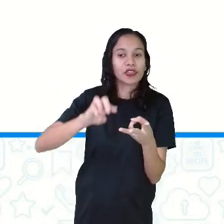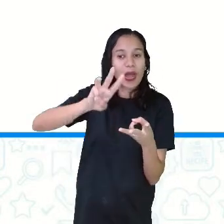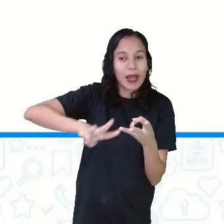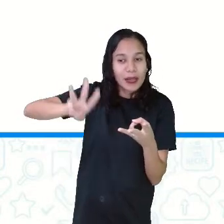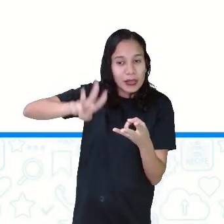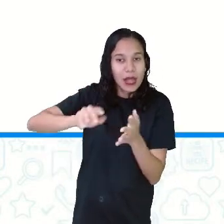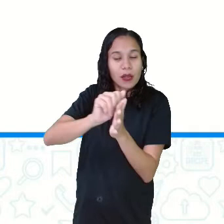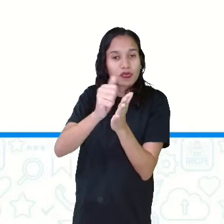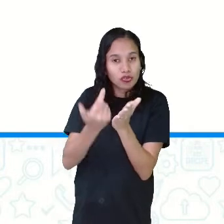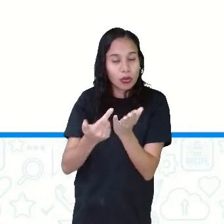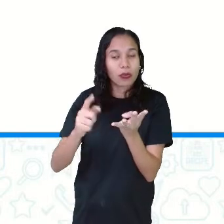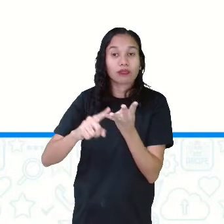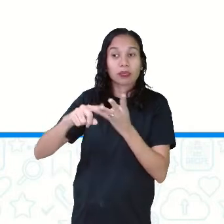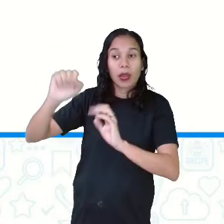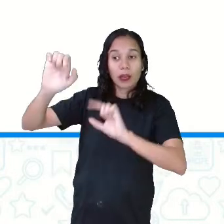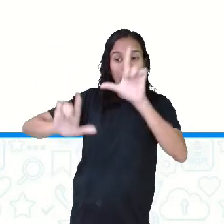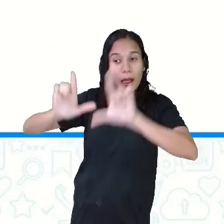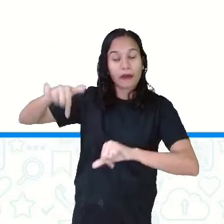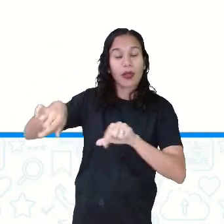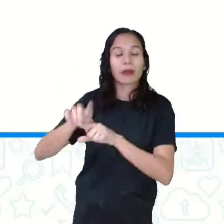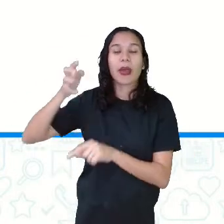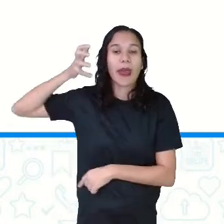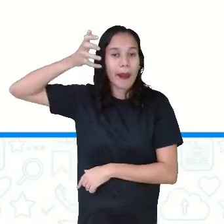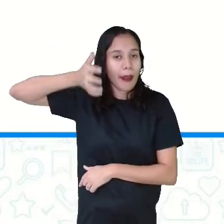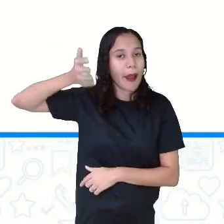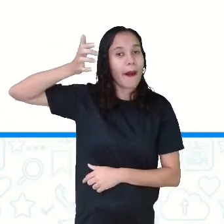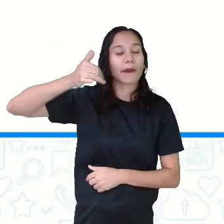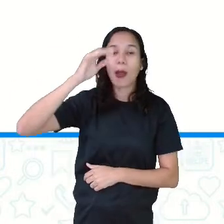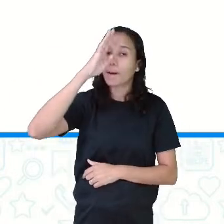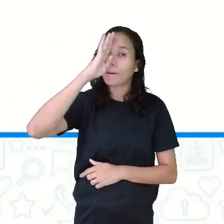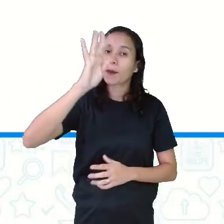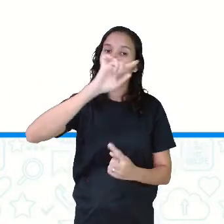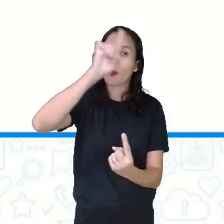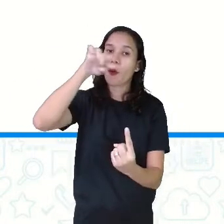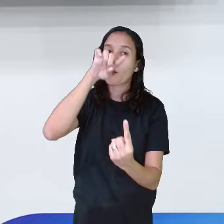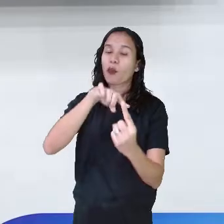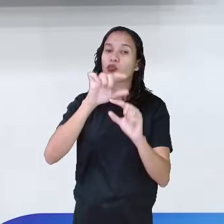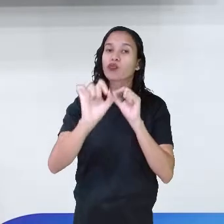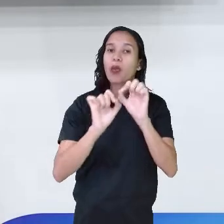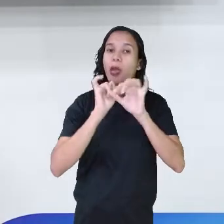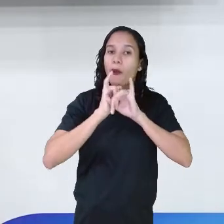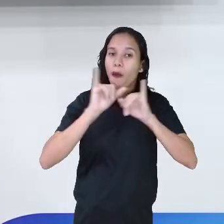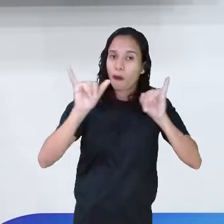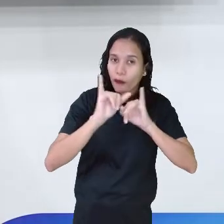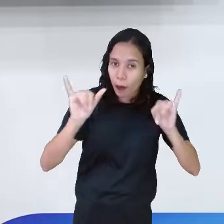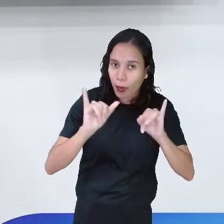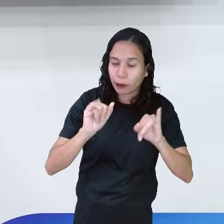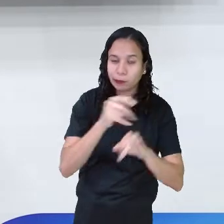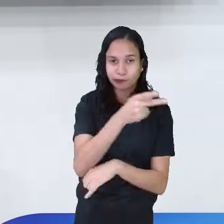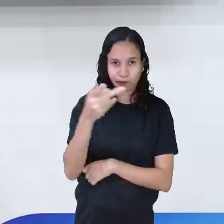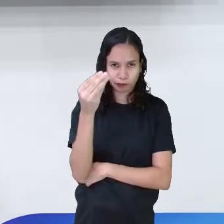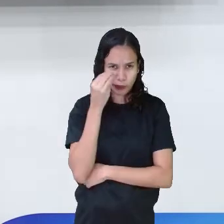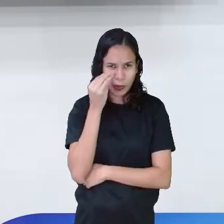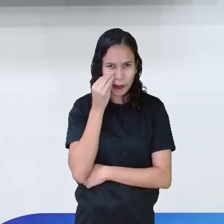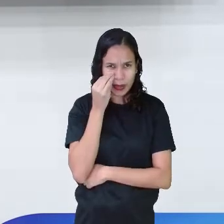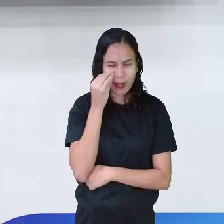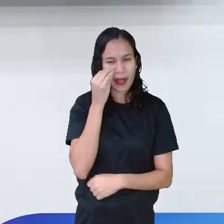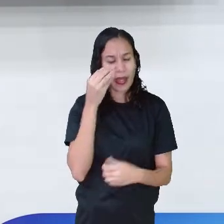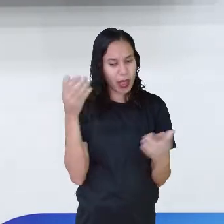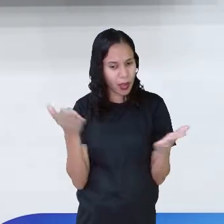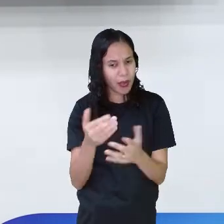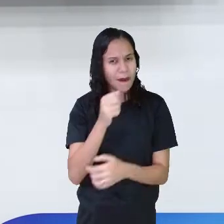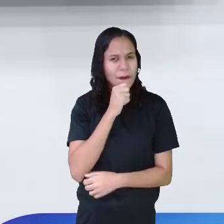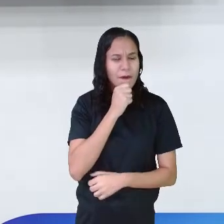sites, TVs e rádios. E a sua principal função é informar. Vocês estão observando que até esse momento da